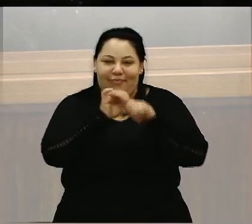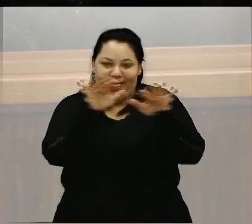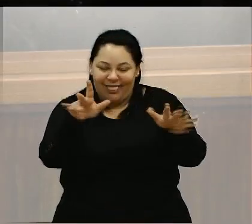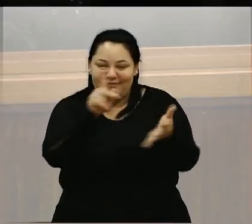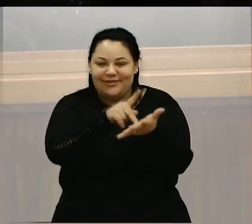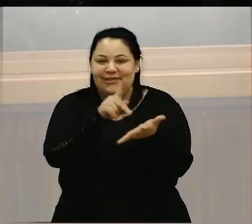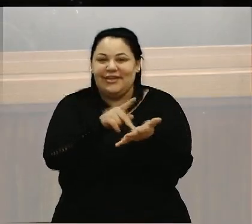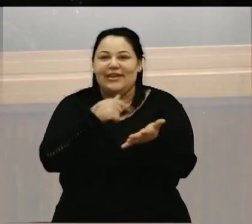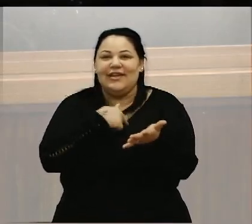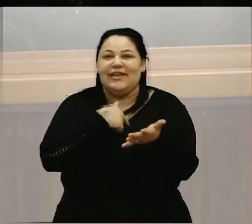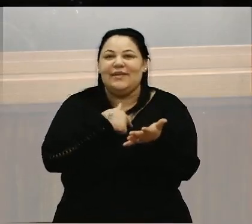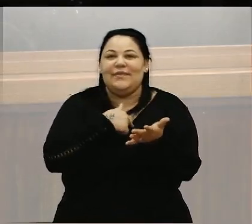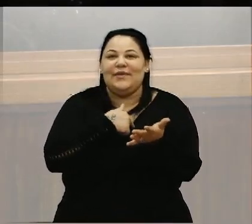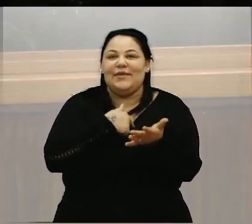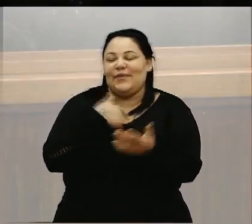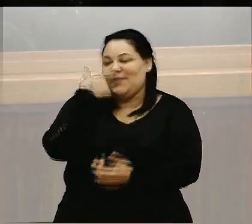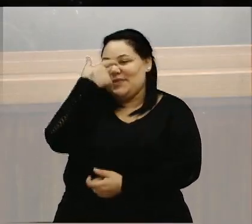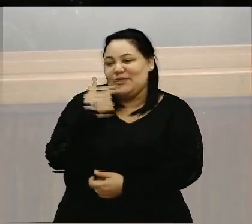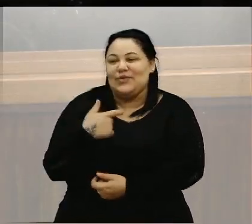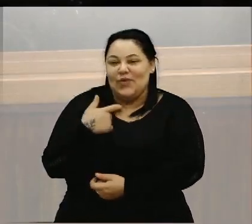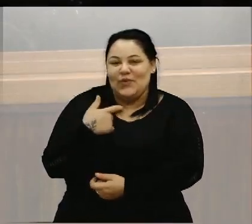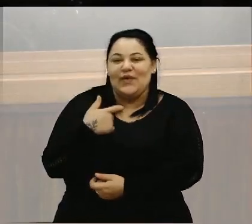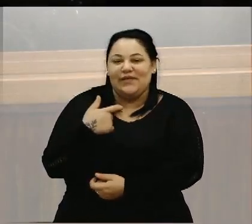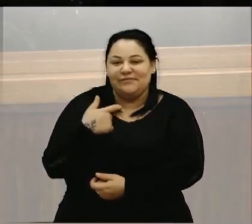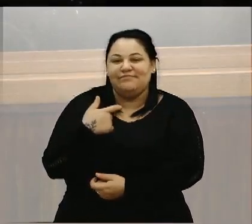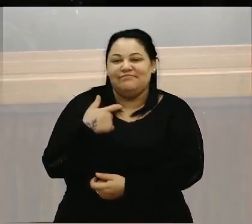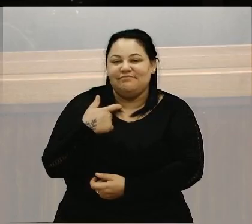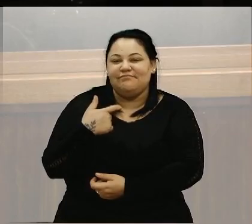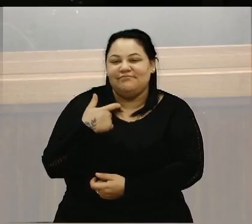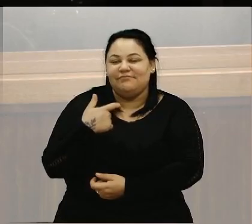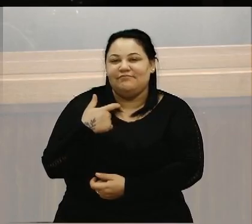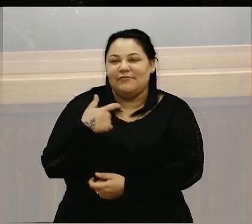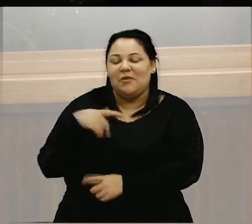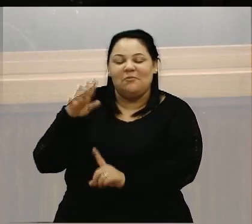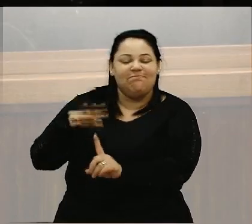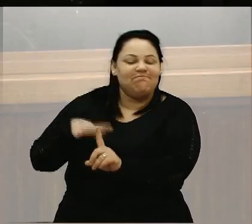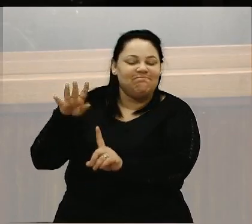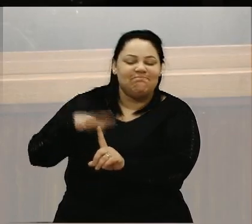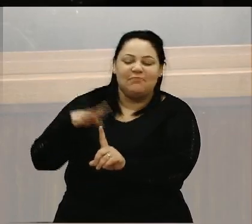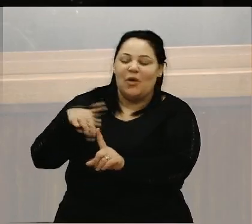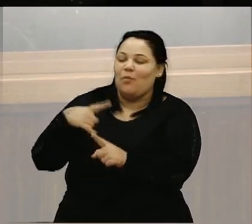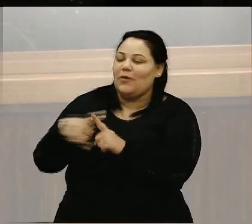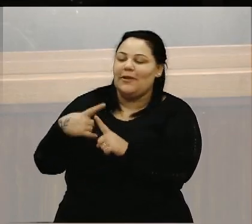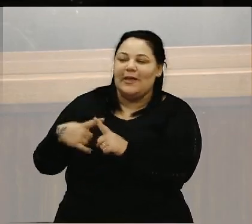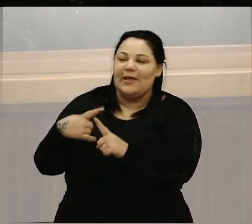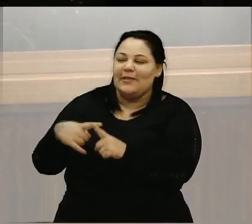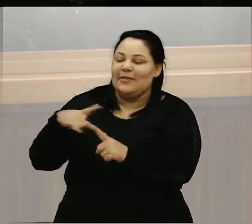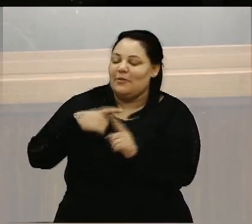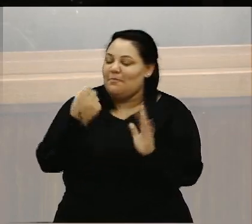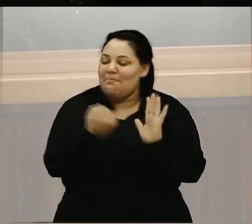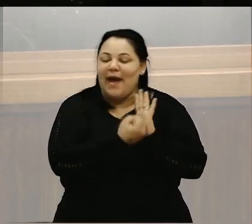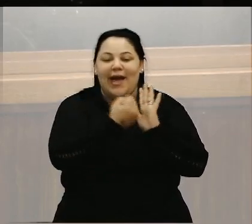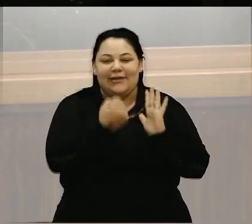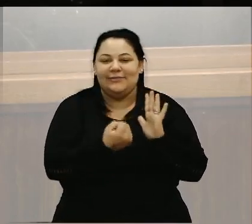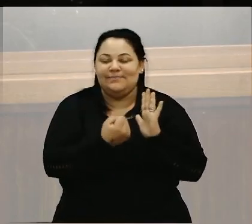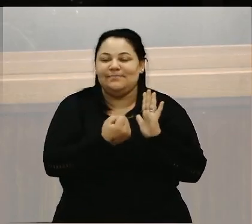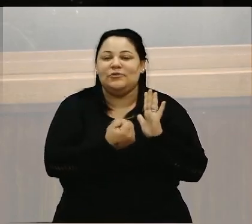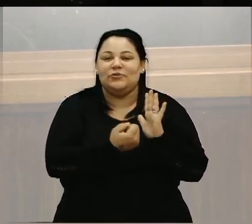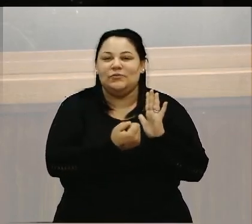de superação, por ele carregar consigo a marca de um milagre. Ele foi um dos